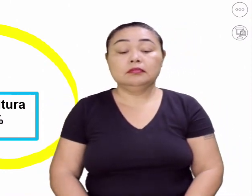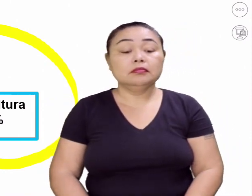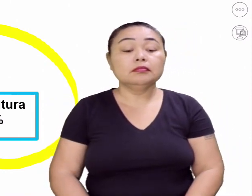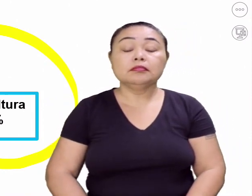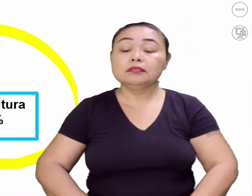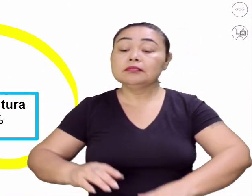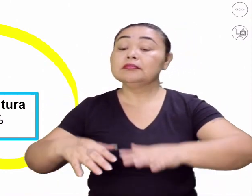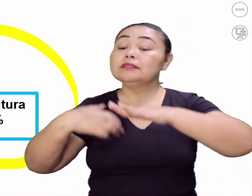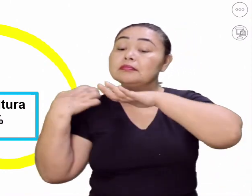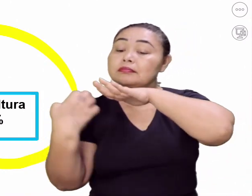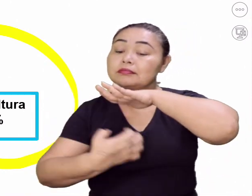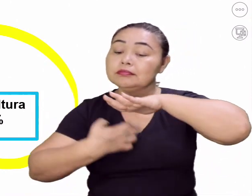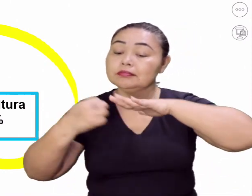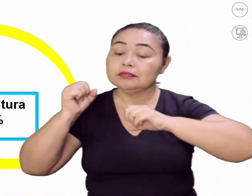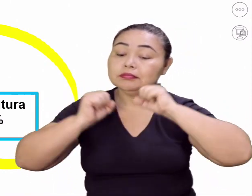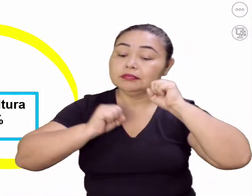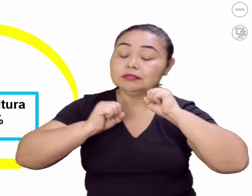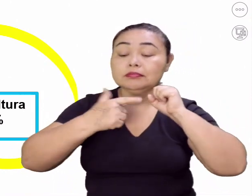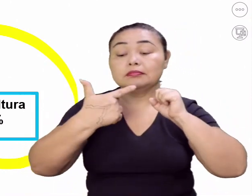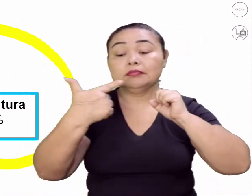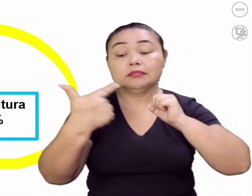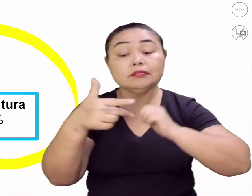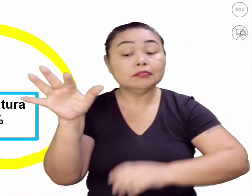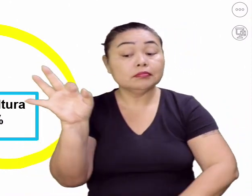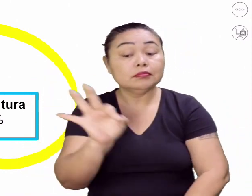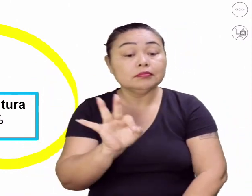A indústria fica com 22%